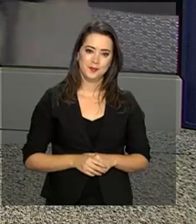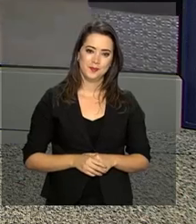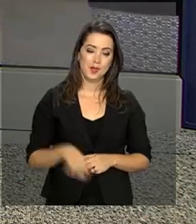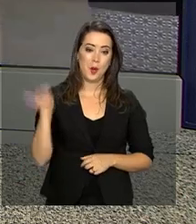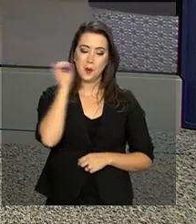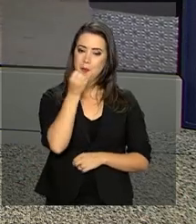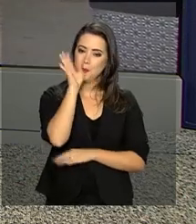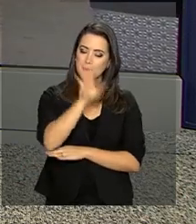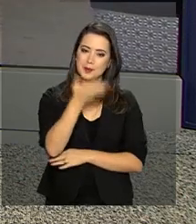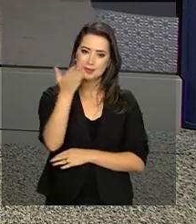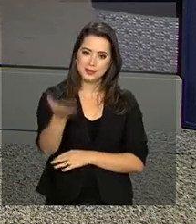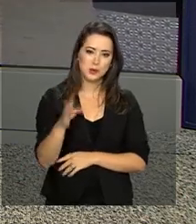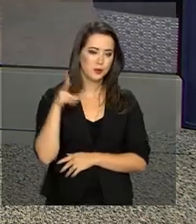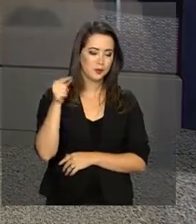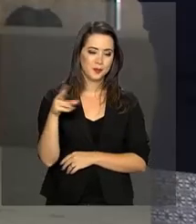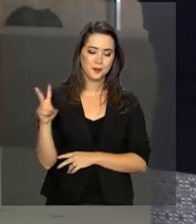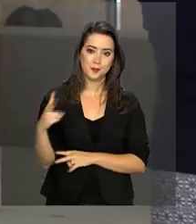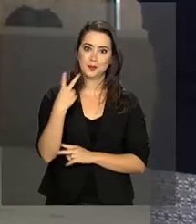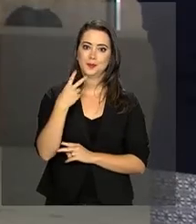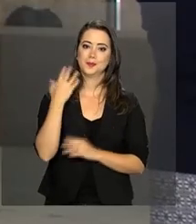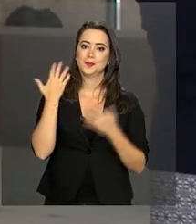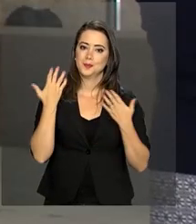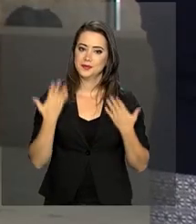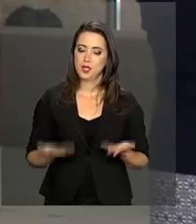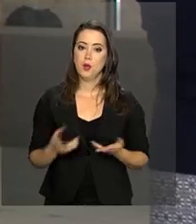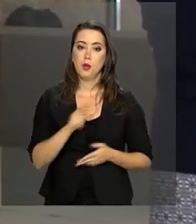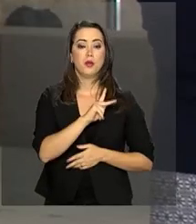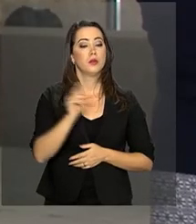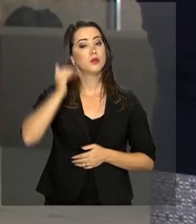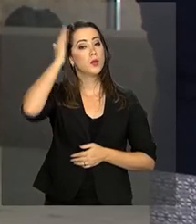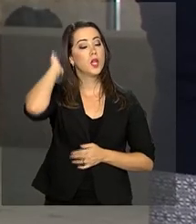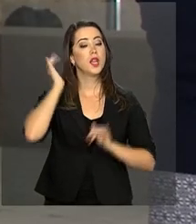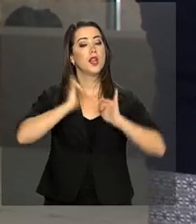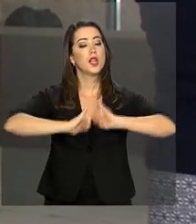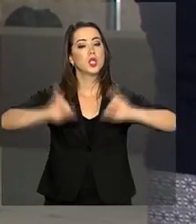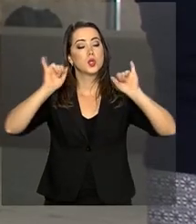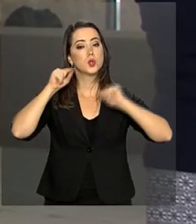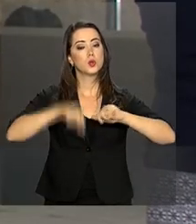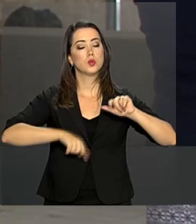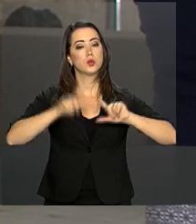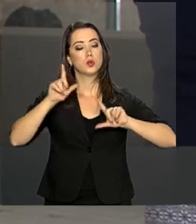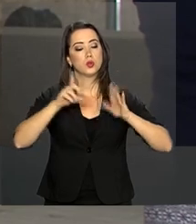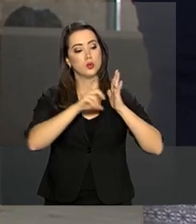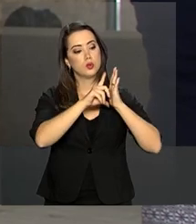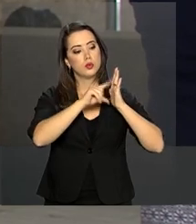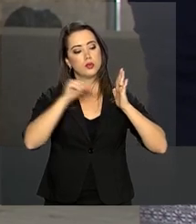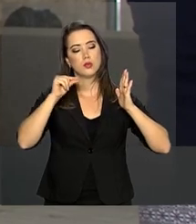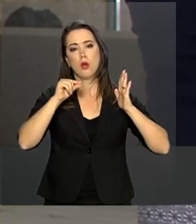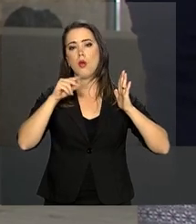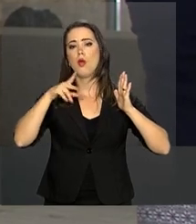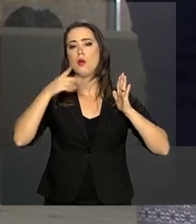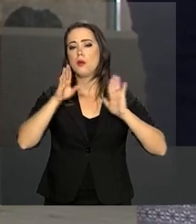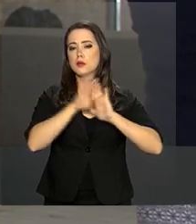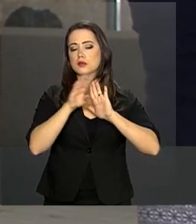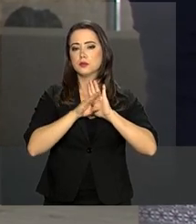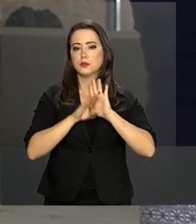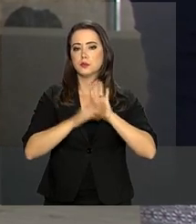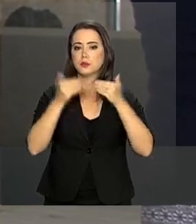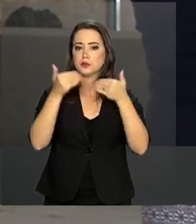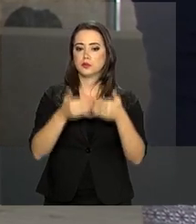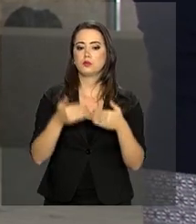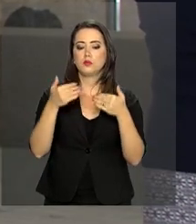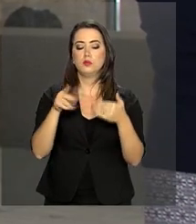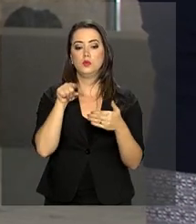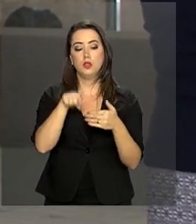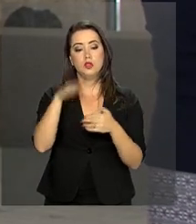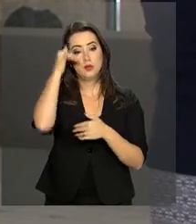Boa tarde, Alessandra. Boa tarde a todos. O presidente Michel Temer lançou há pouco aqui no Palácio do Planalto o Plano Nacional de